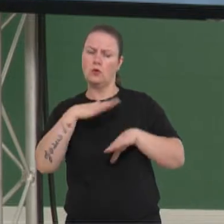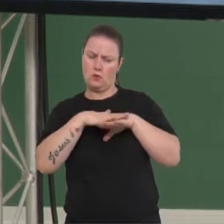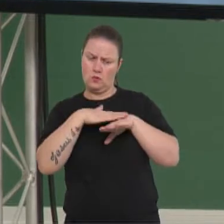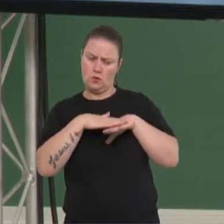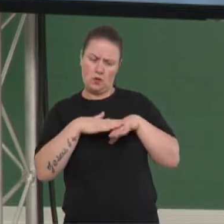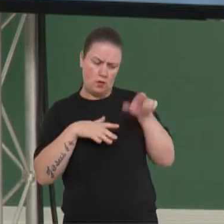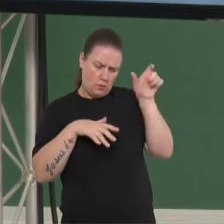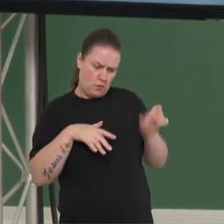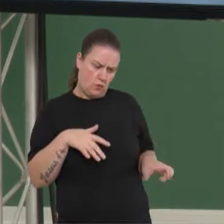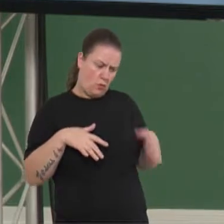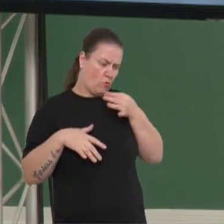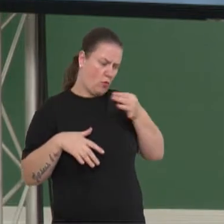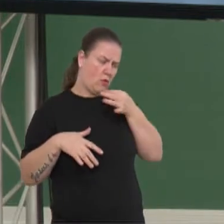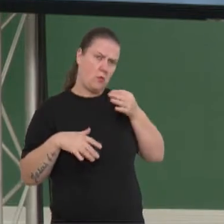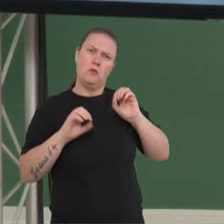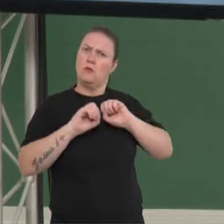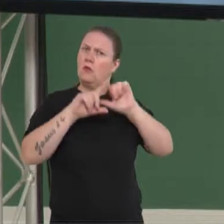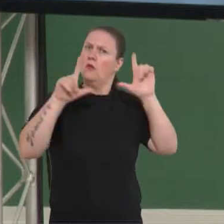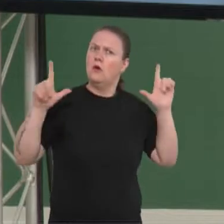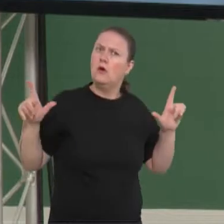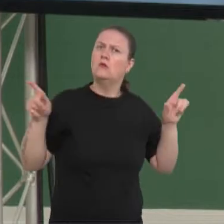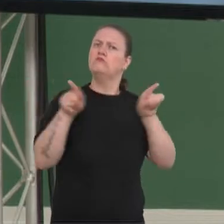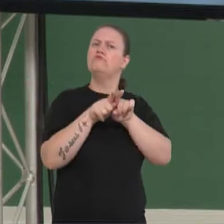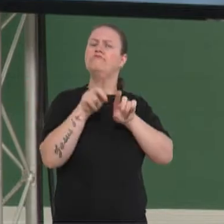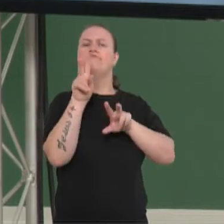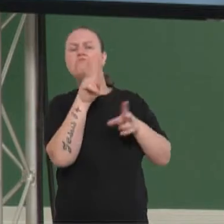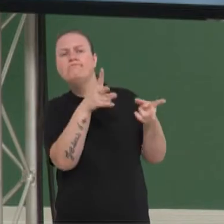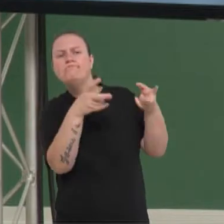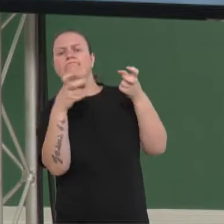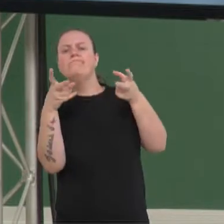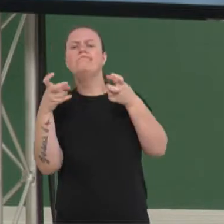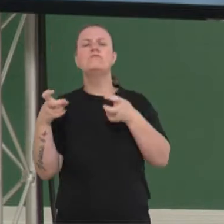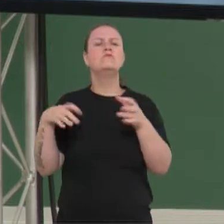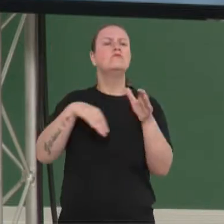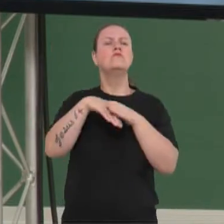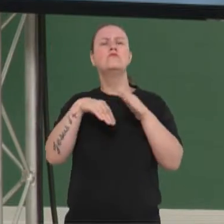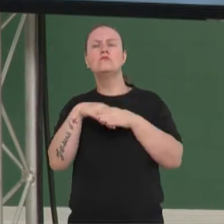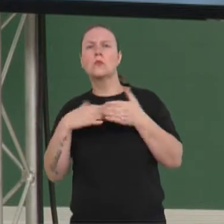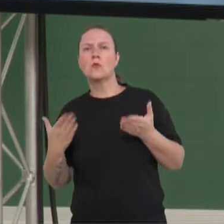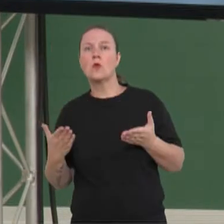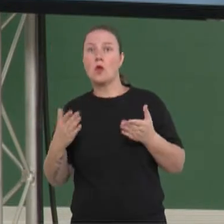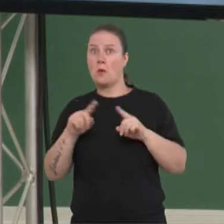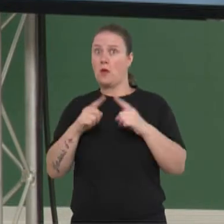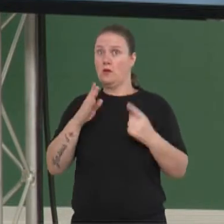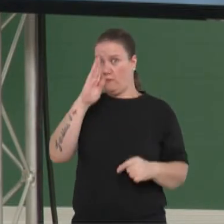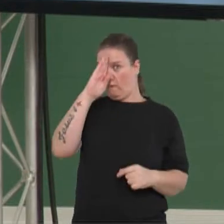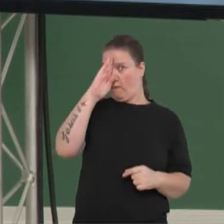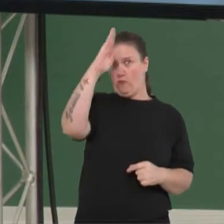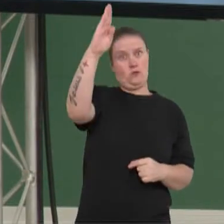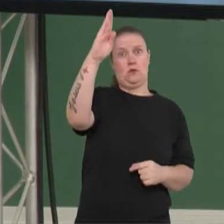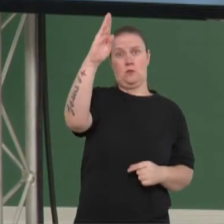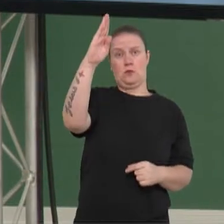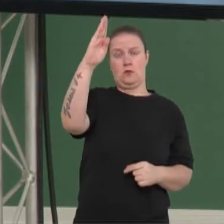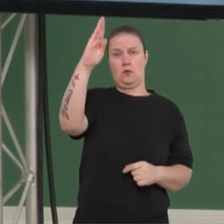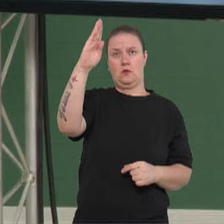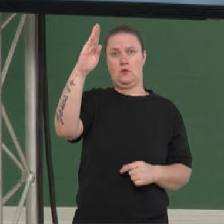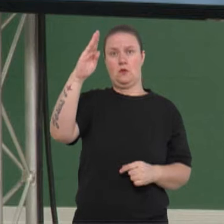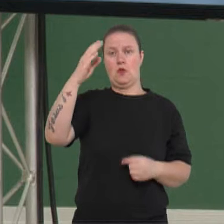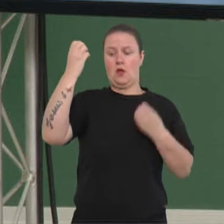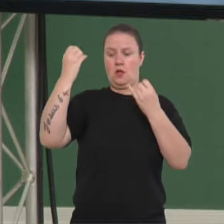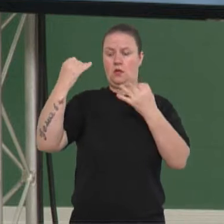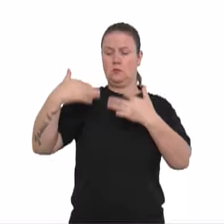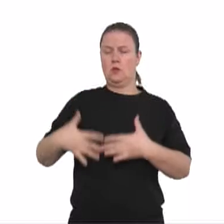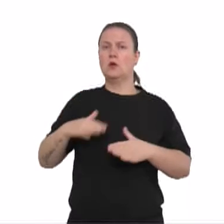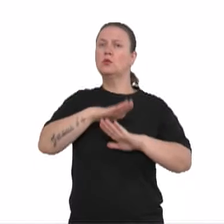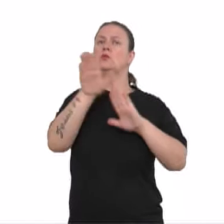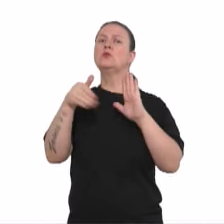das funções dele fazer análises de jogadas. Mas a primordial é narrar as ações que